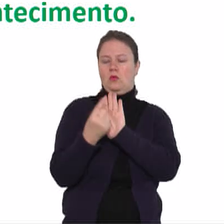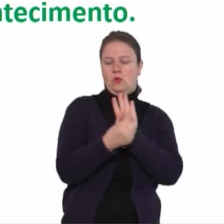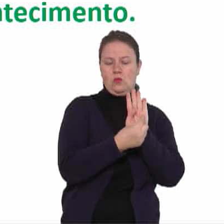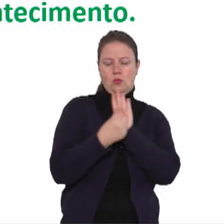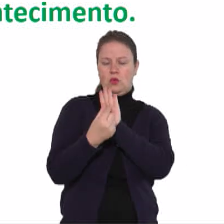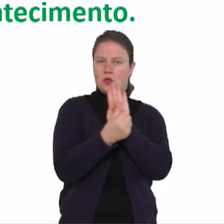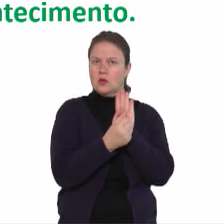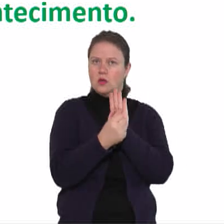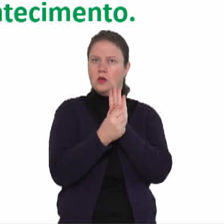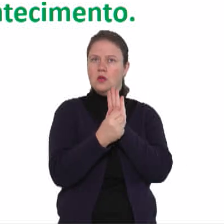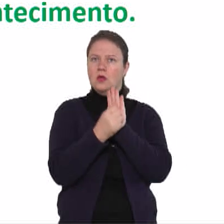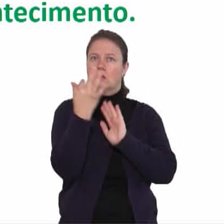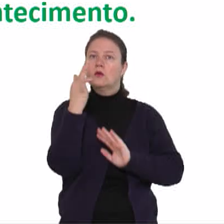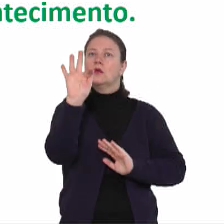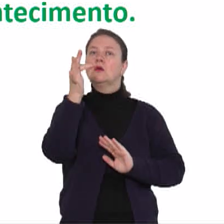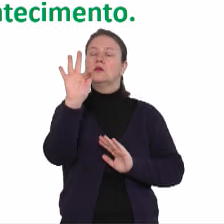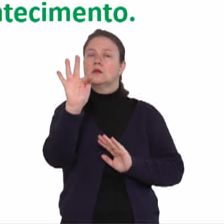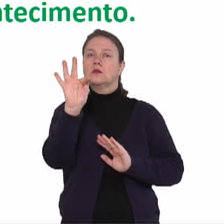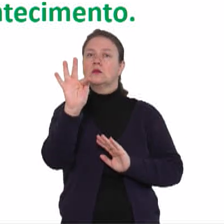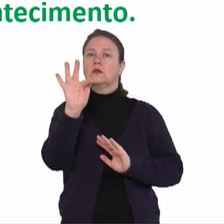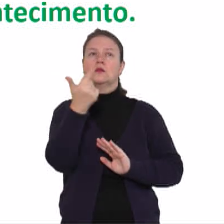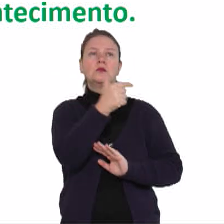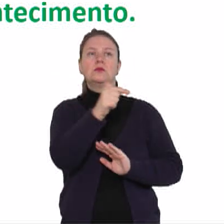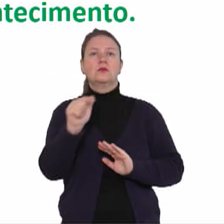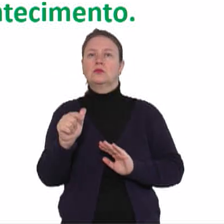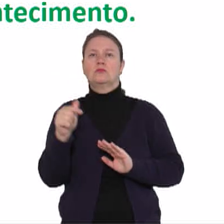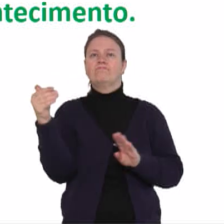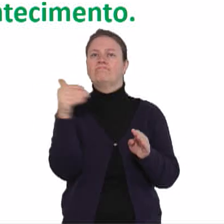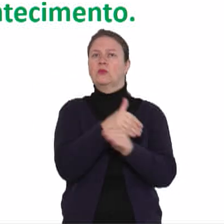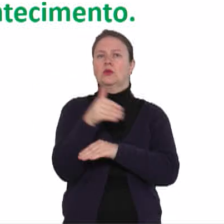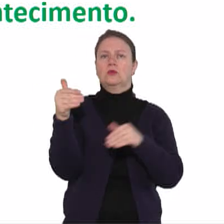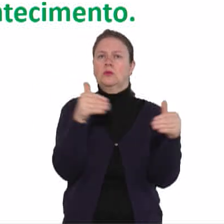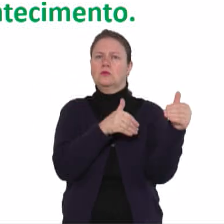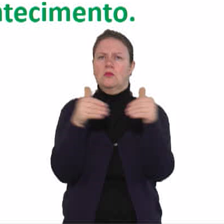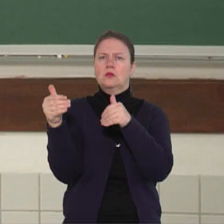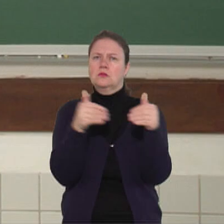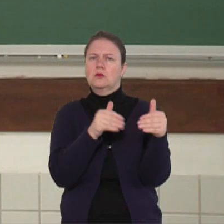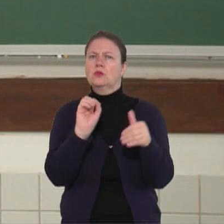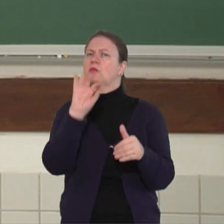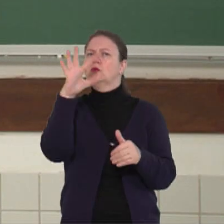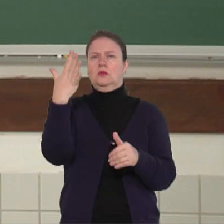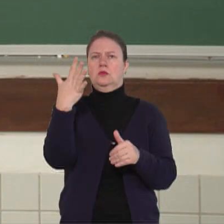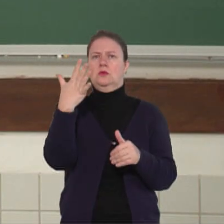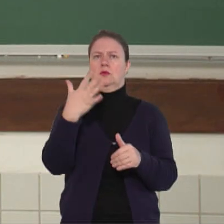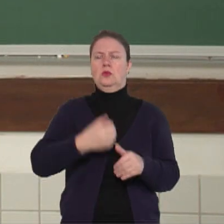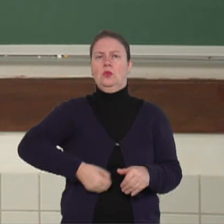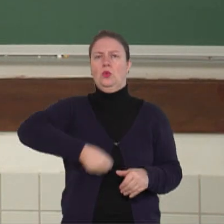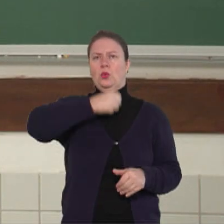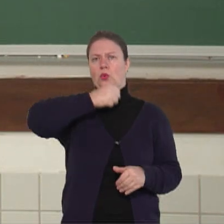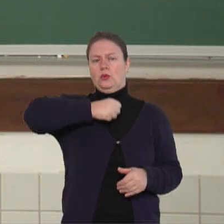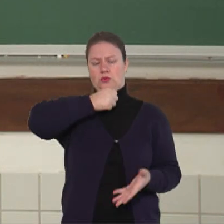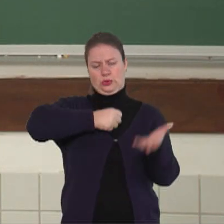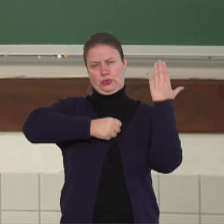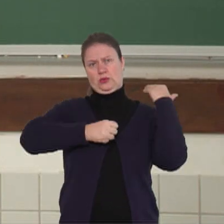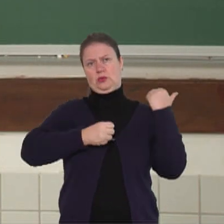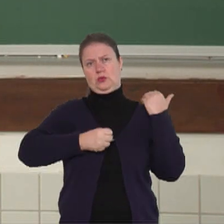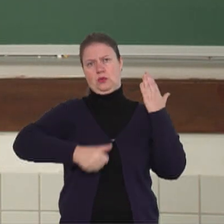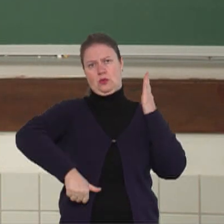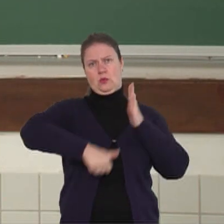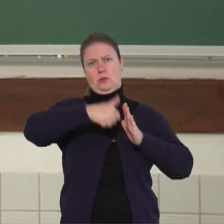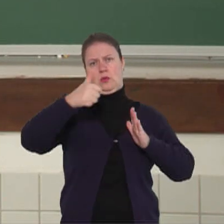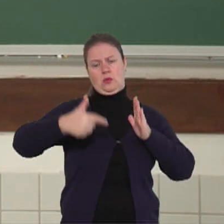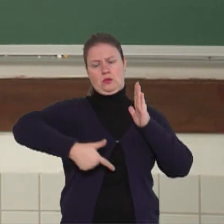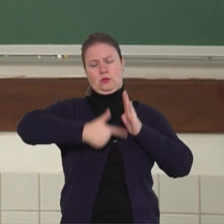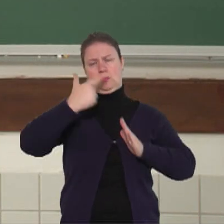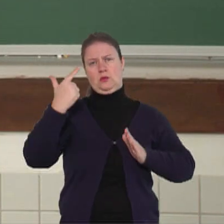nobreza do antigo regime não teve participação neste acontecimento. Justamente, né, o antigo regime seria, ele está se referindo ali ao primeiro e segundo